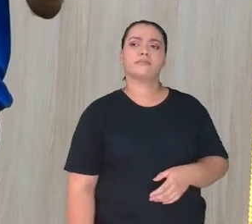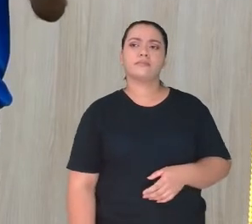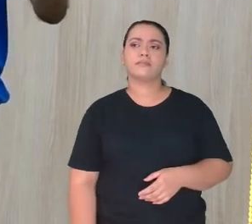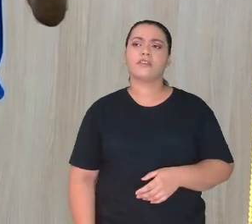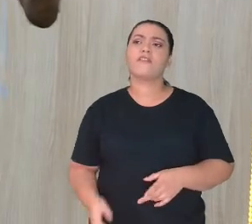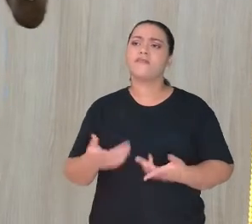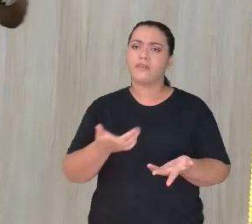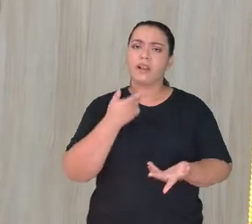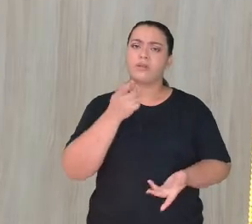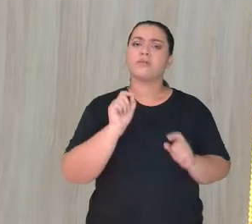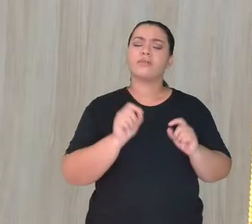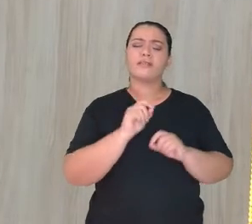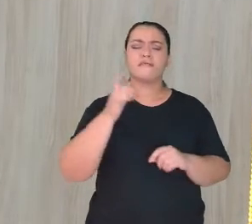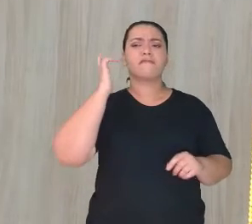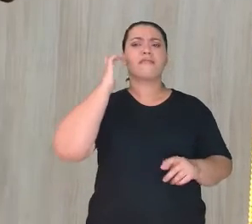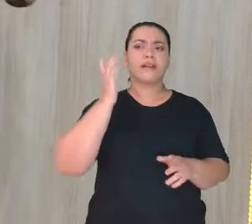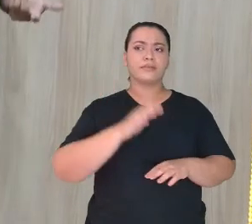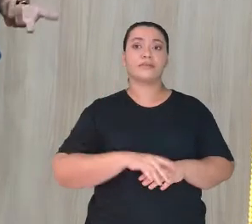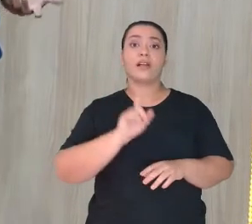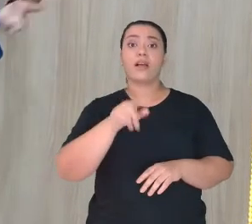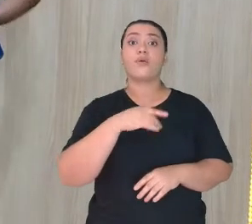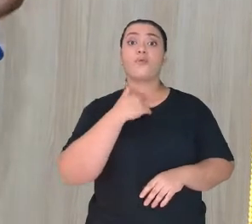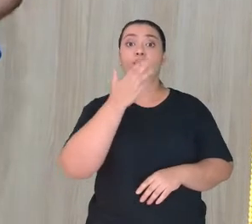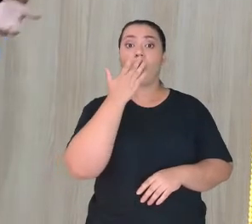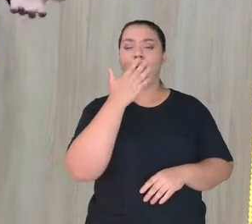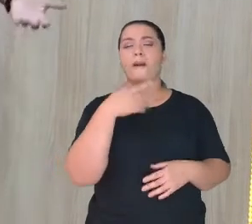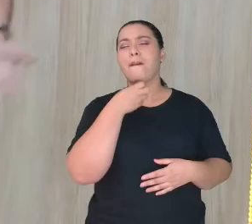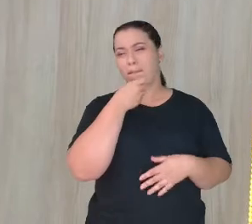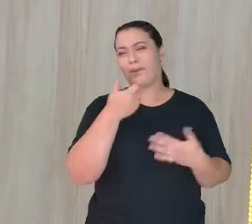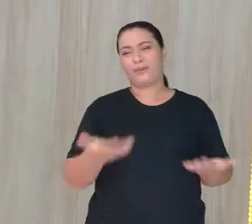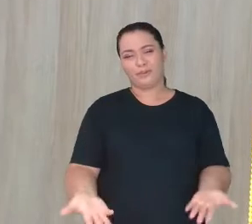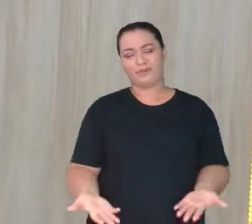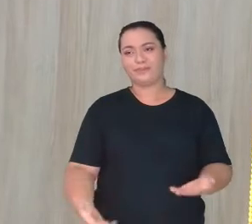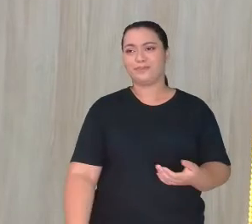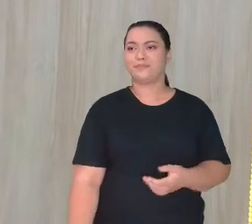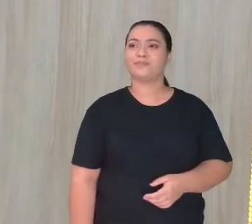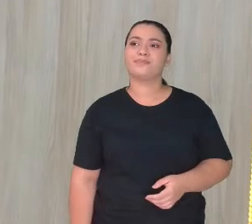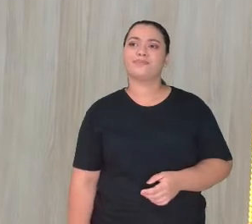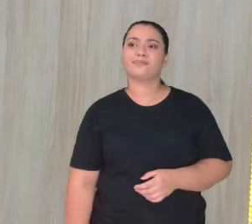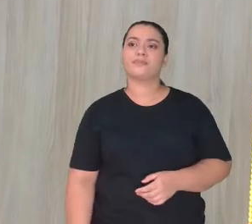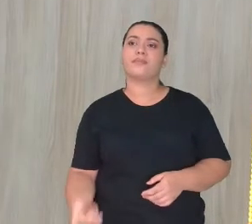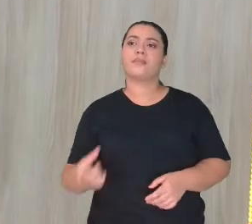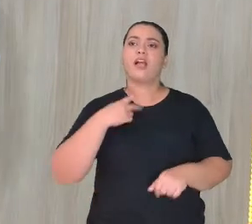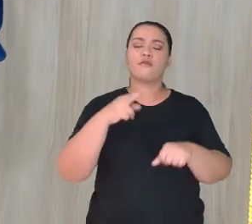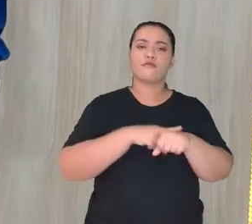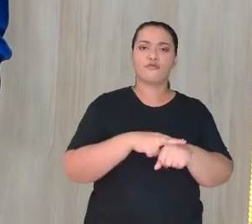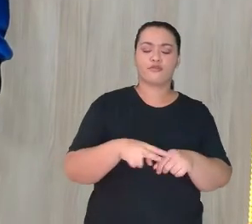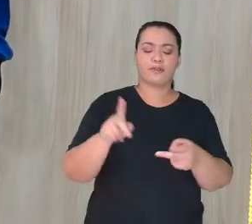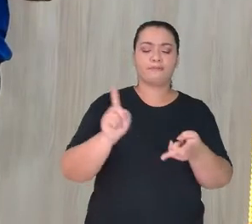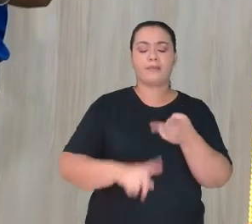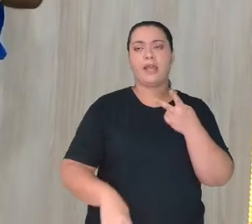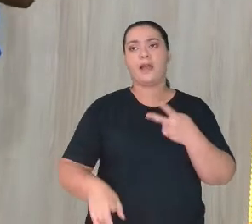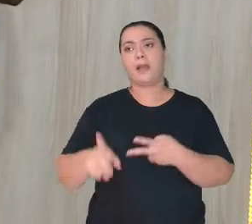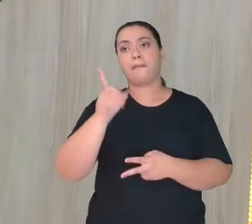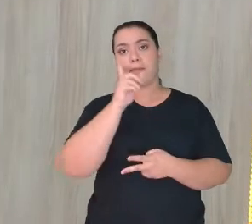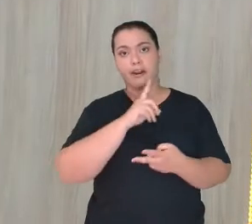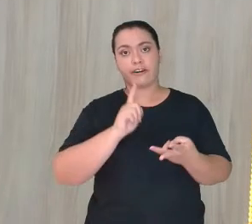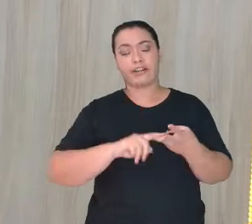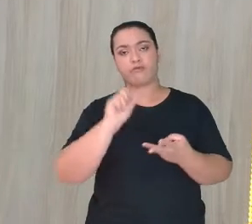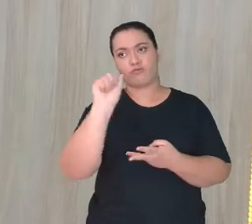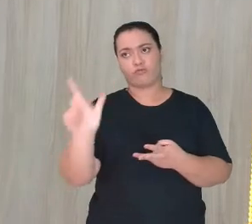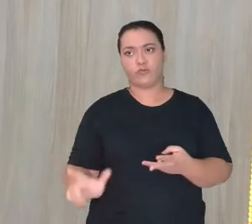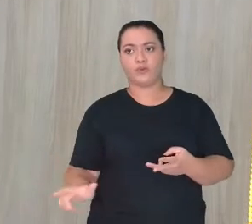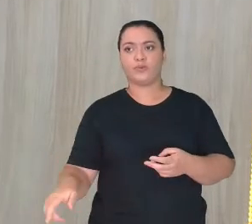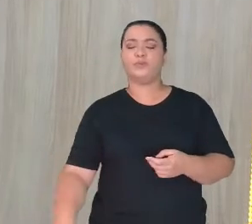até mais fácil, Pedro, porque agora eu botei cores. Olha, fui bonzinho demais com esse menino. Eu botei verde, amarelo,